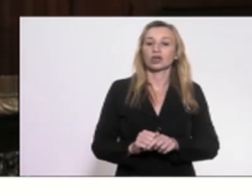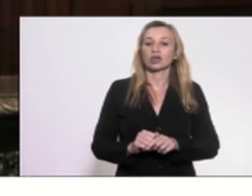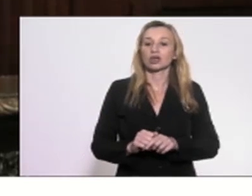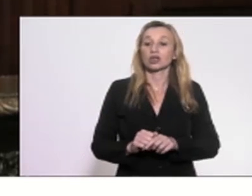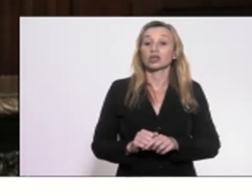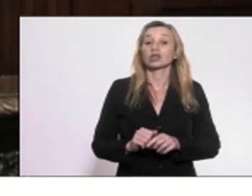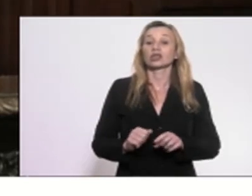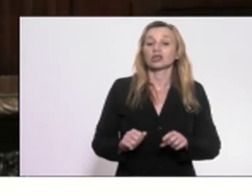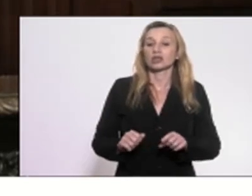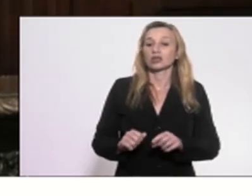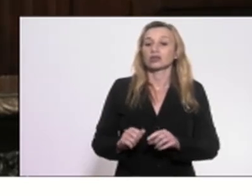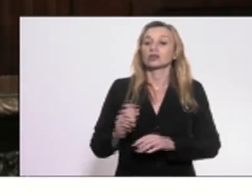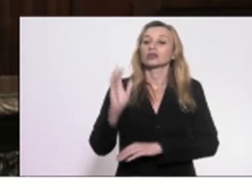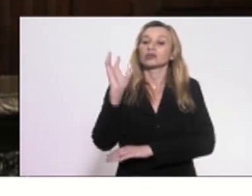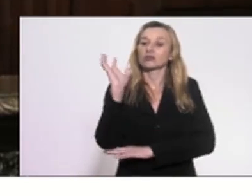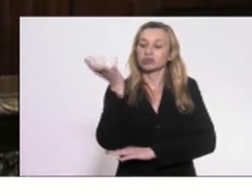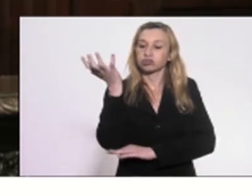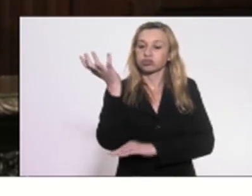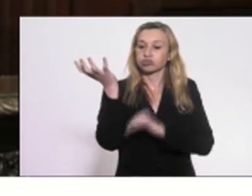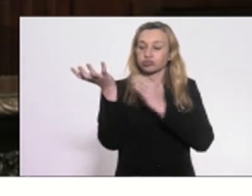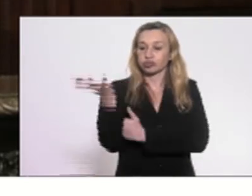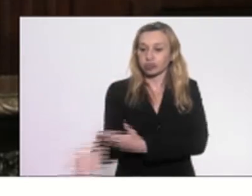e desmatamento